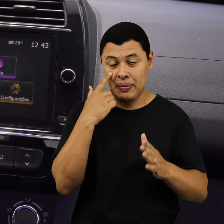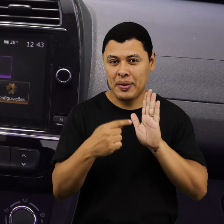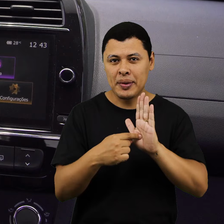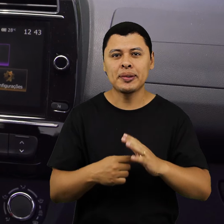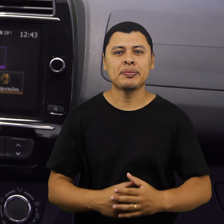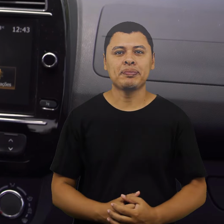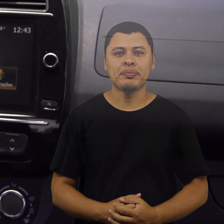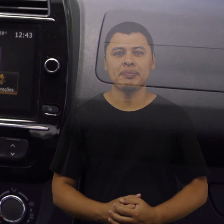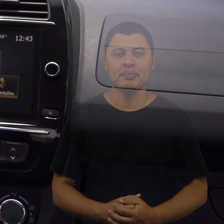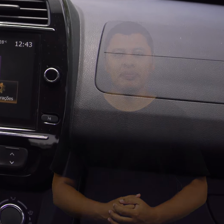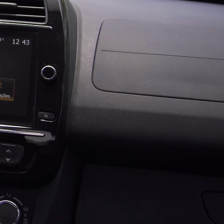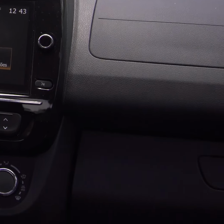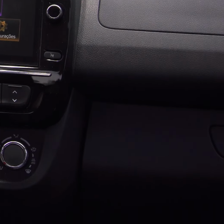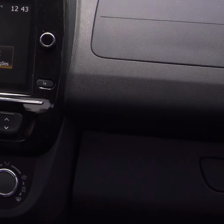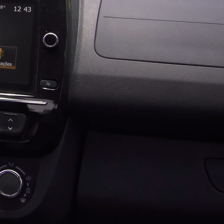vamos lá.